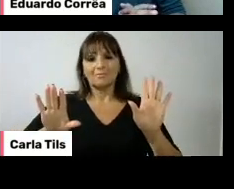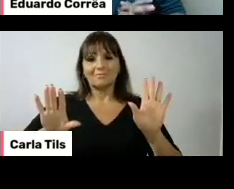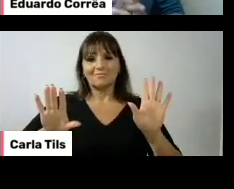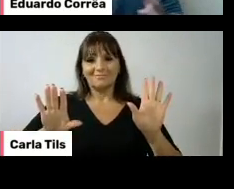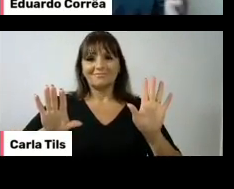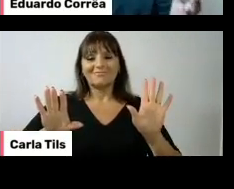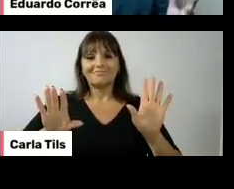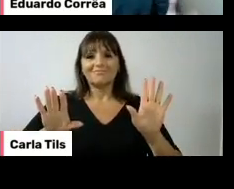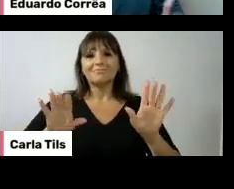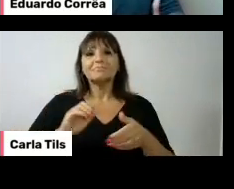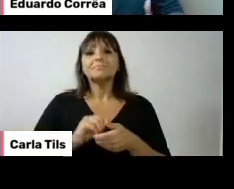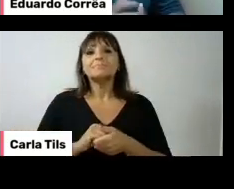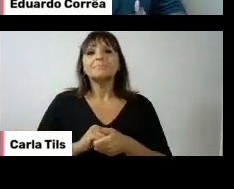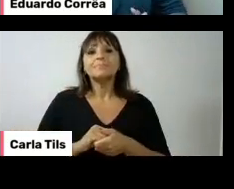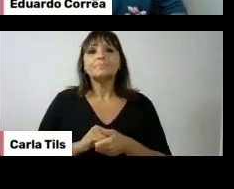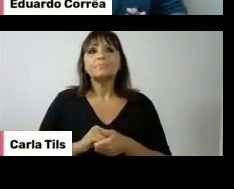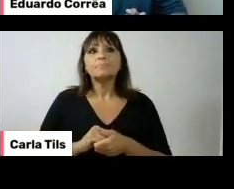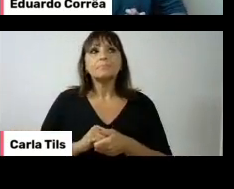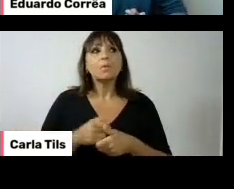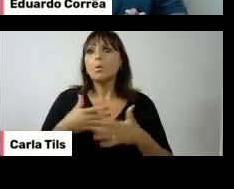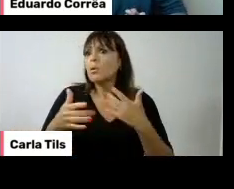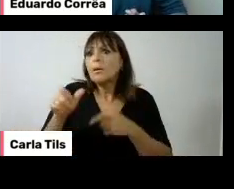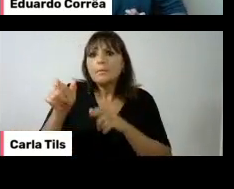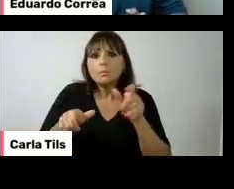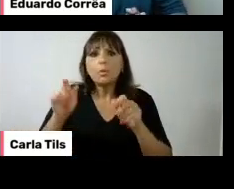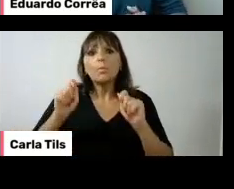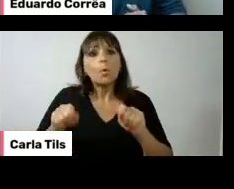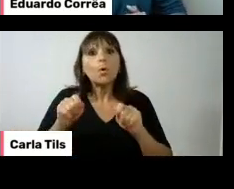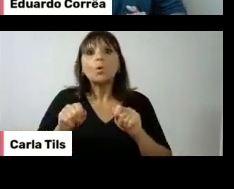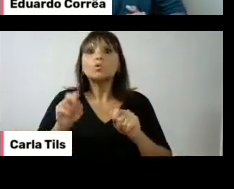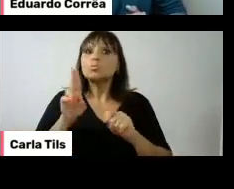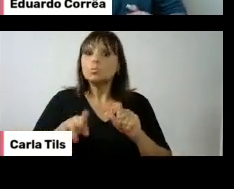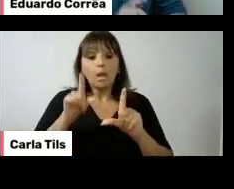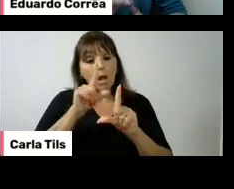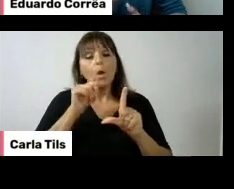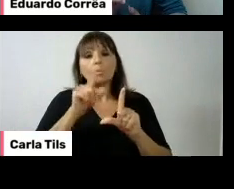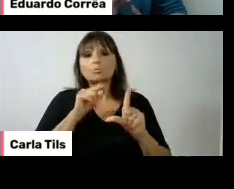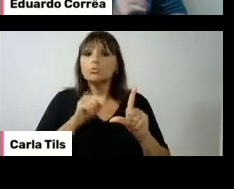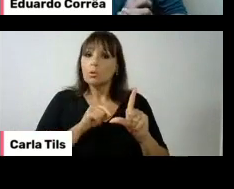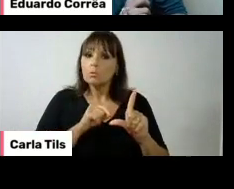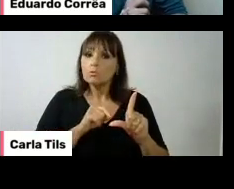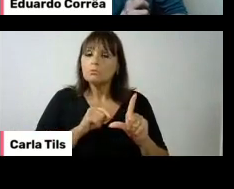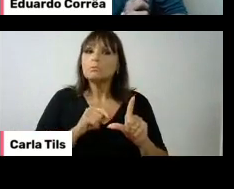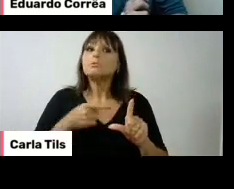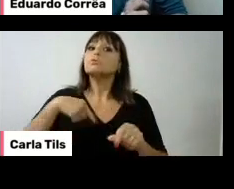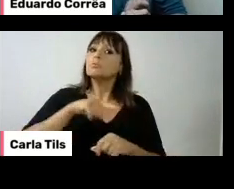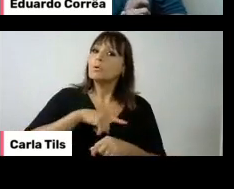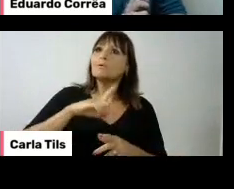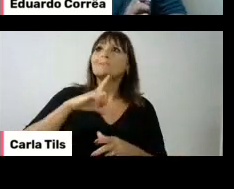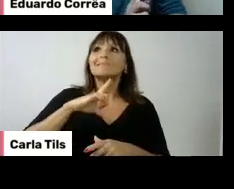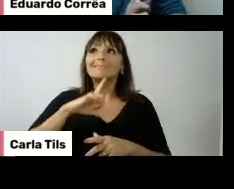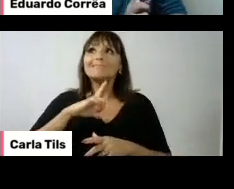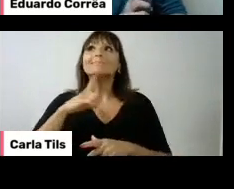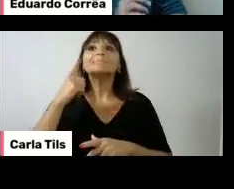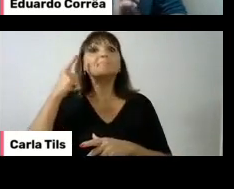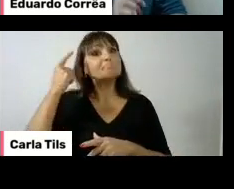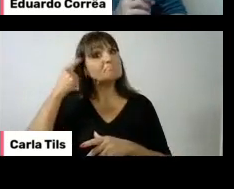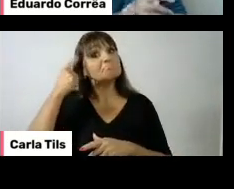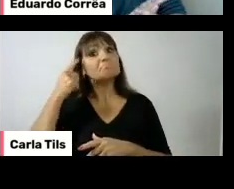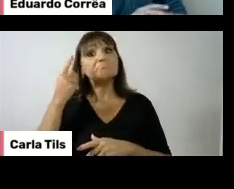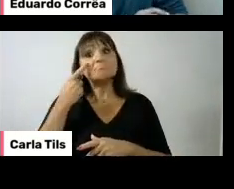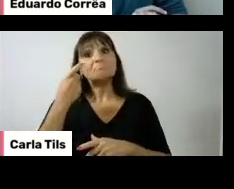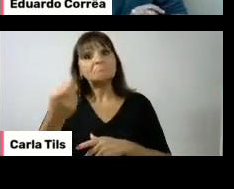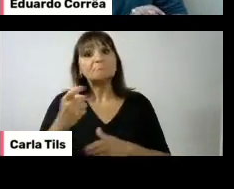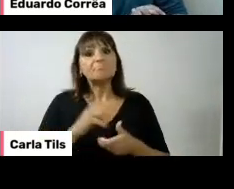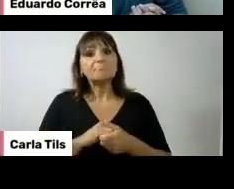que qualquer pessoa pode utilizar as nossas soluções, nós estamos levando um pensamento muito interessante, que é: eu não